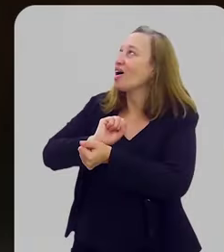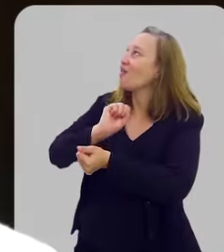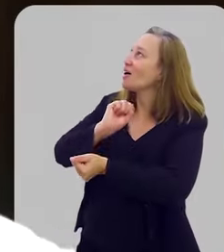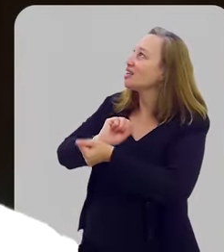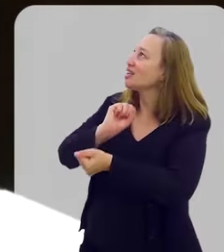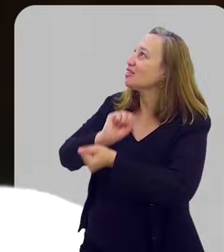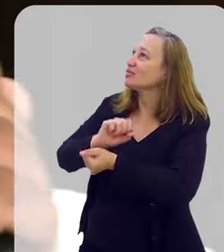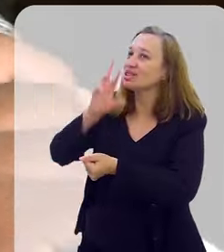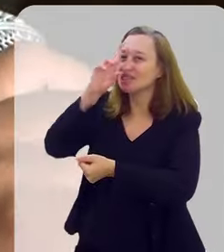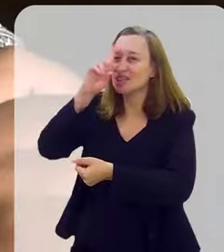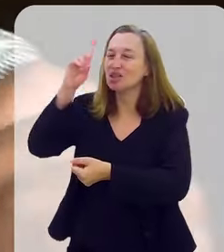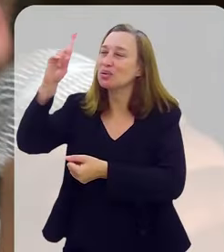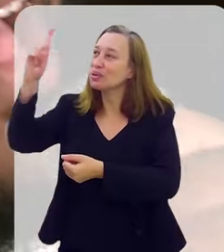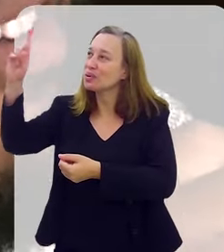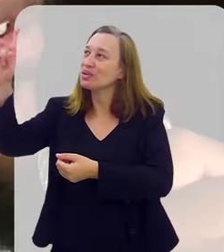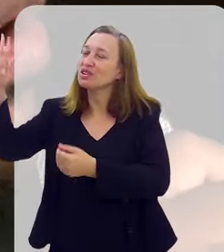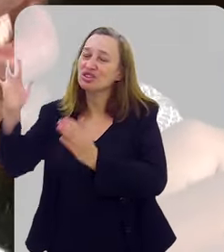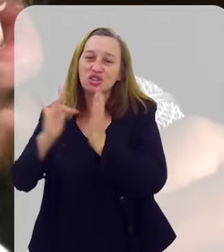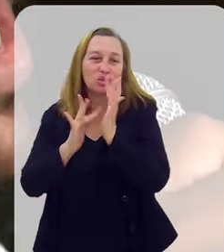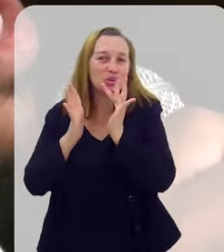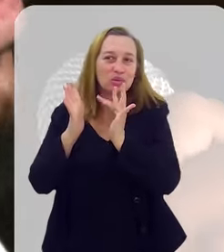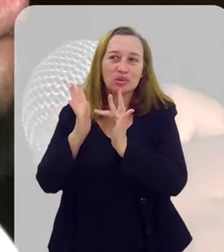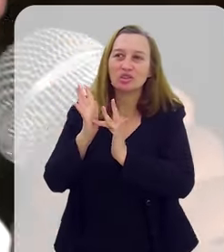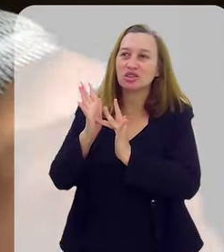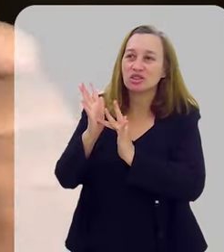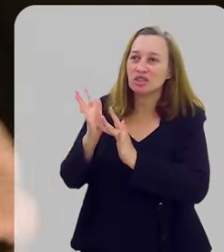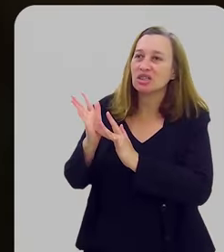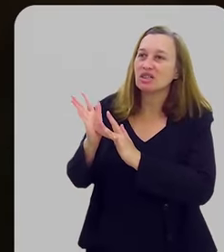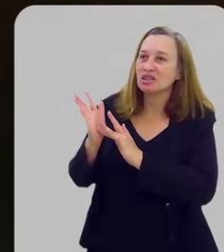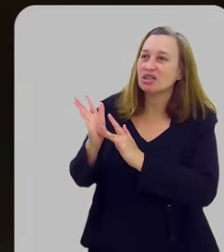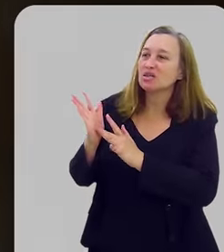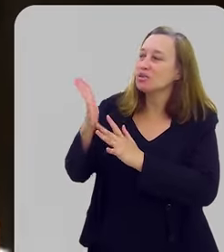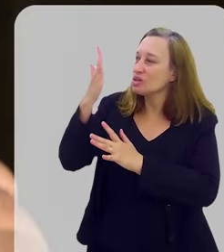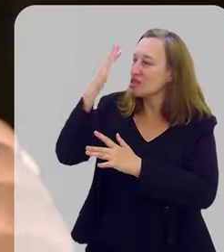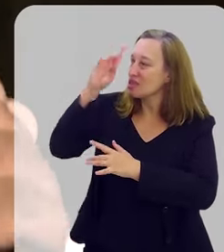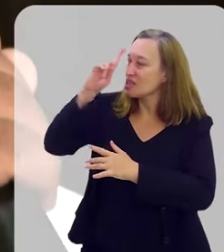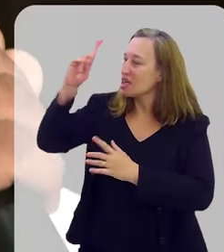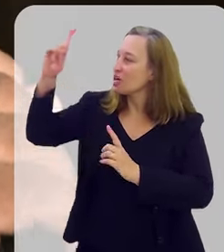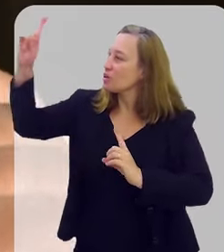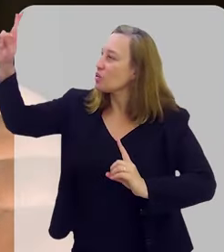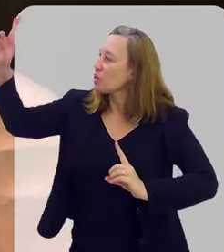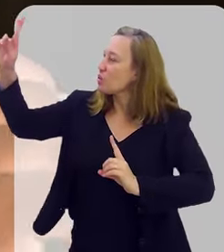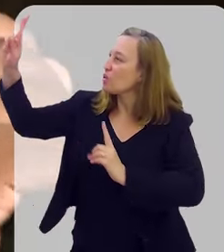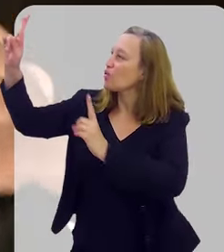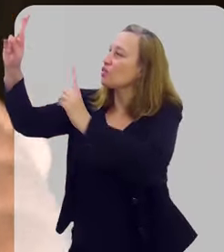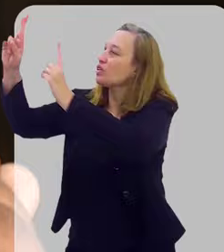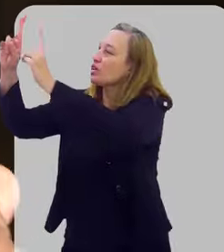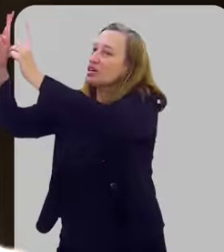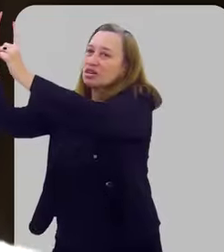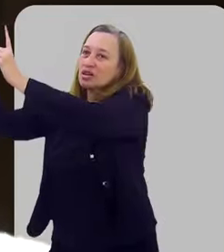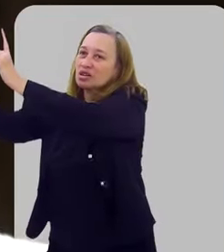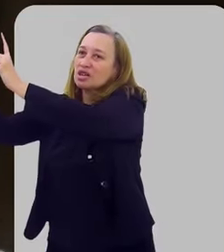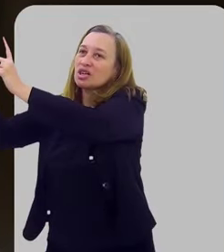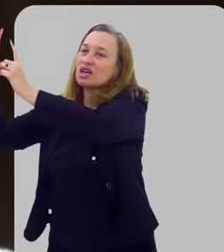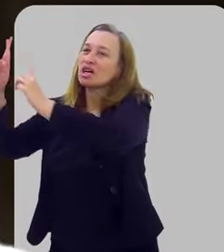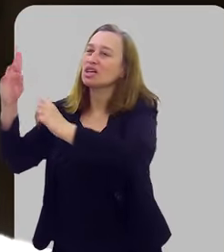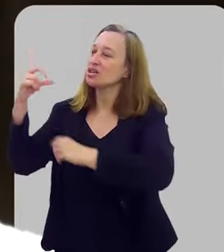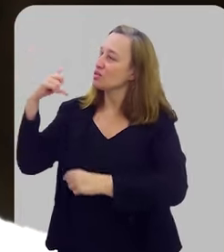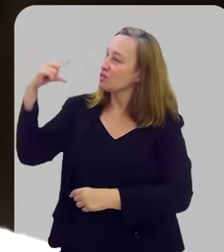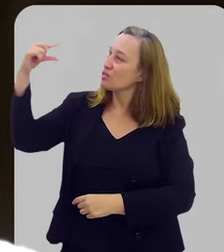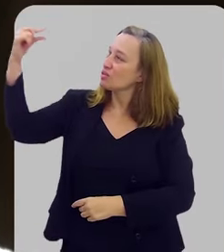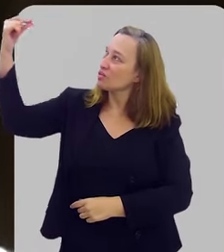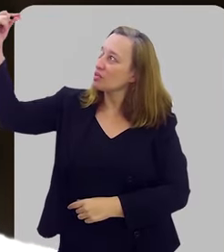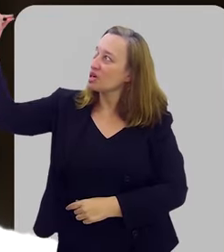amado. Até que o Senhor venha, fugiremos do pecado. Por ti sou eleito, chamado